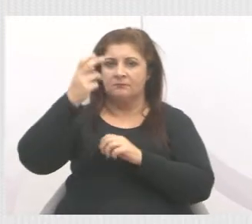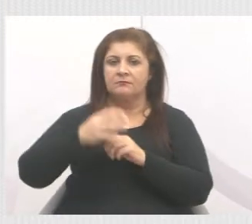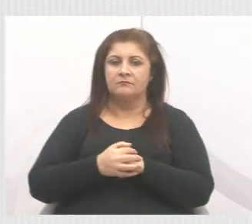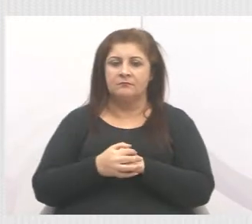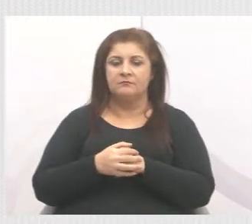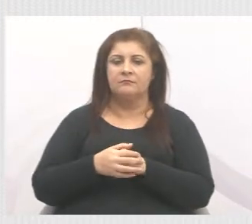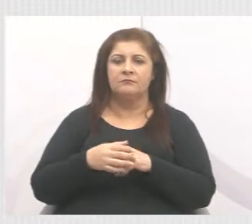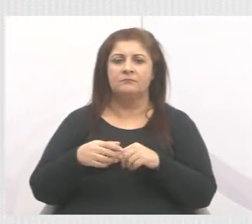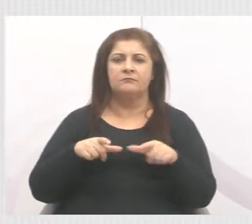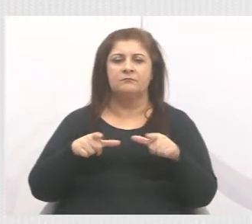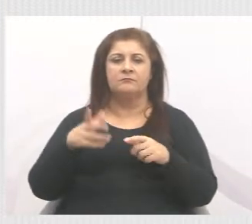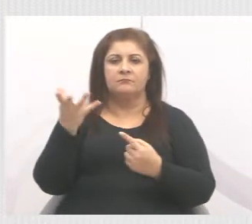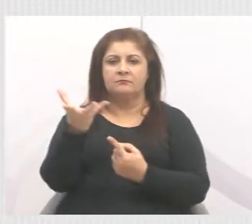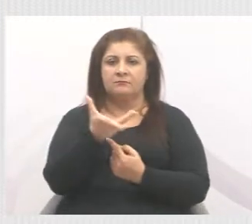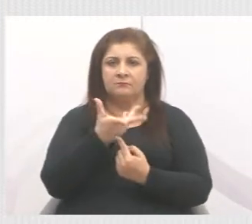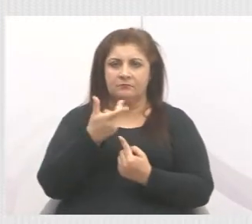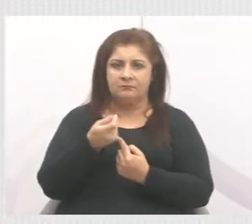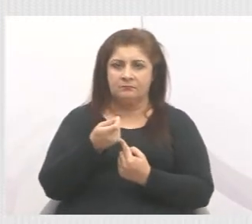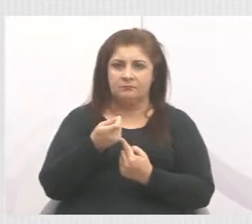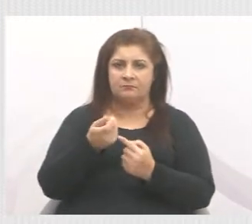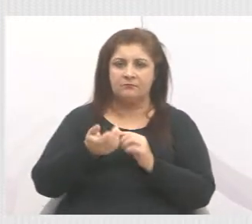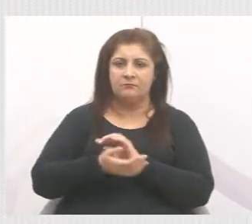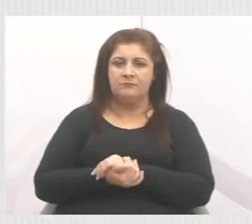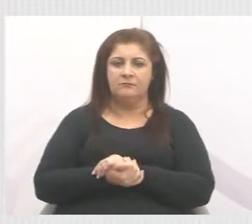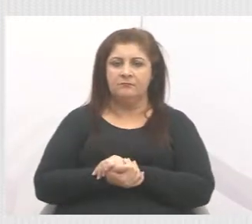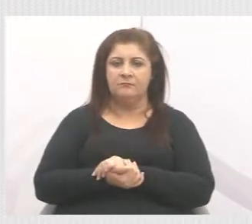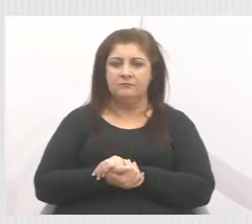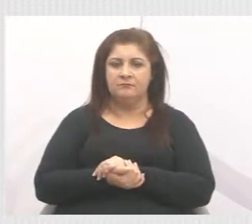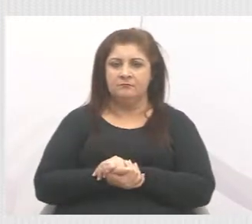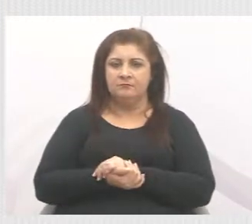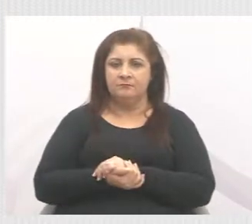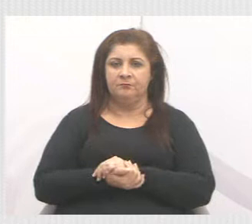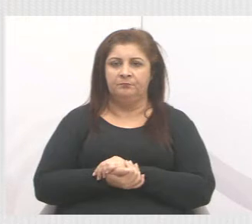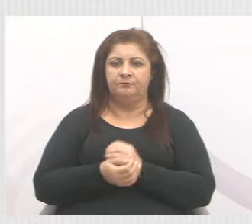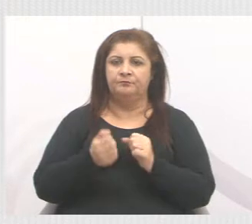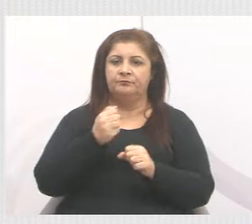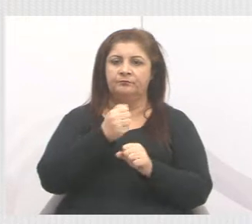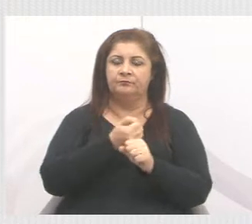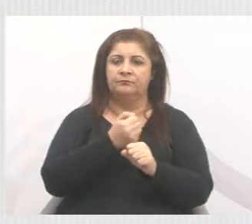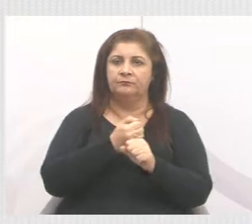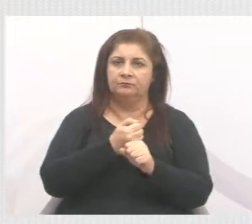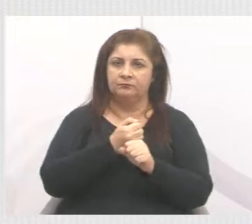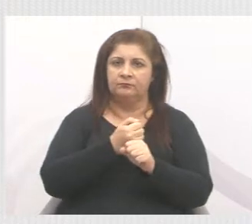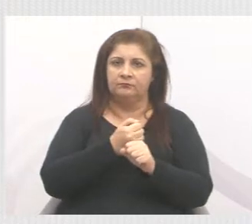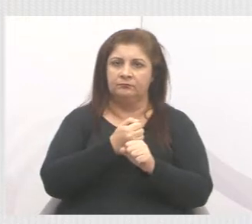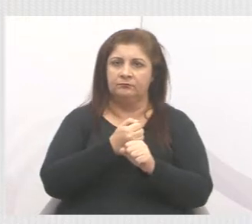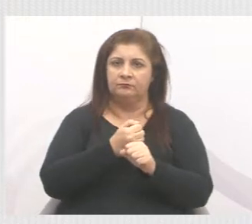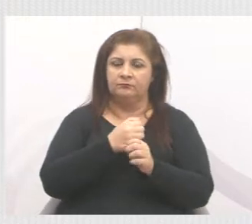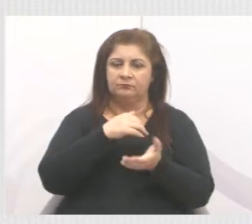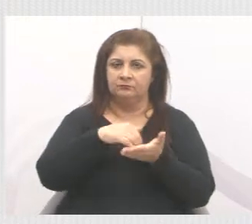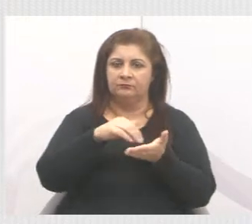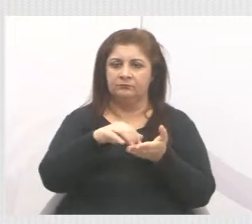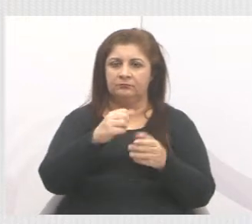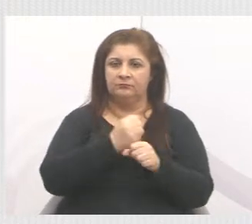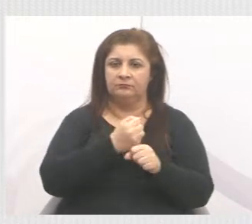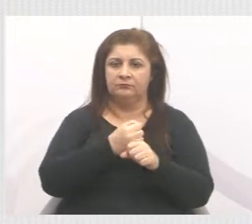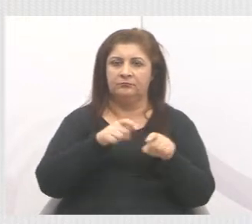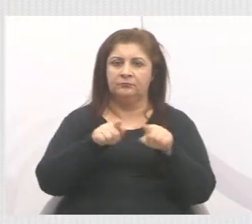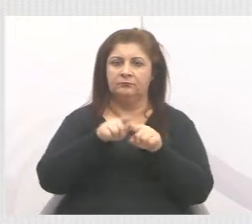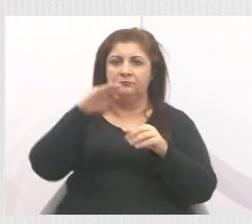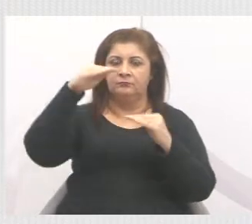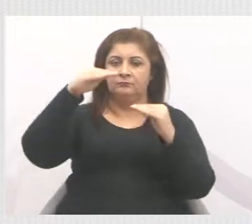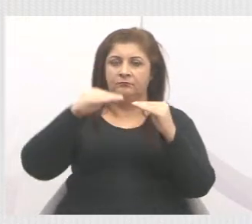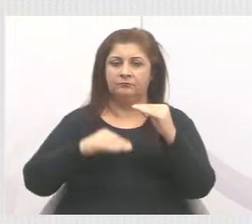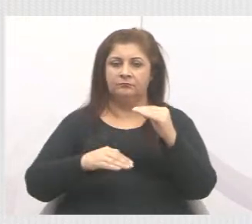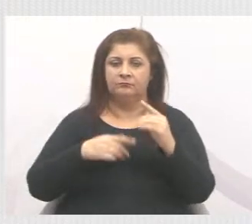artísticas. Secretaria de Infraestrutura, teve uma queda também considerável, porque o orçamento das obras